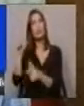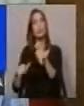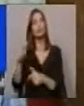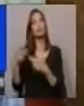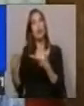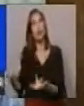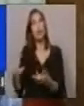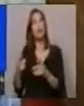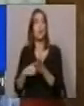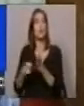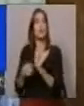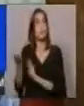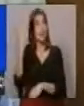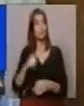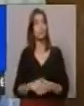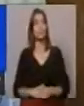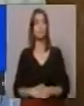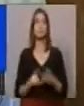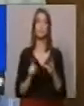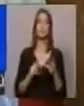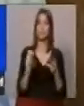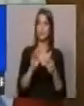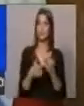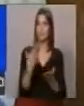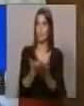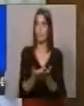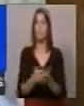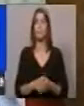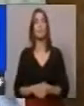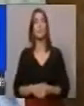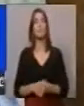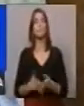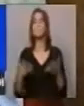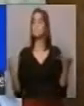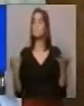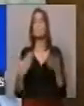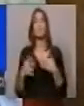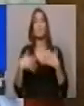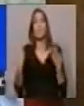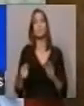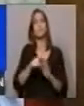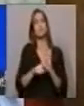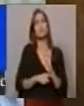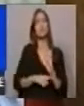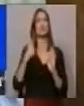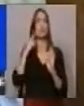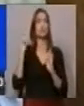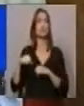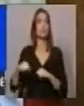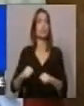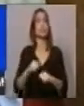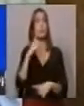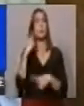estão mais necessitadas. Terceira proposta. Independentemente das medidas que já foram tomadas para